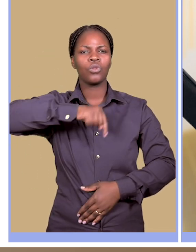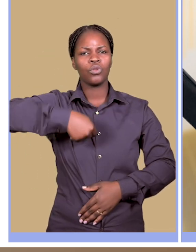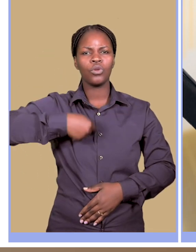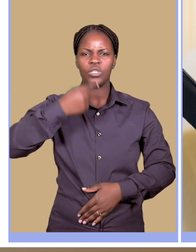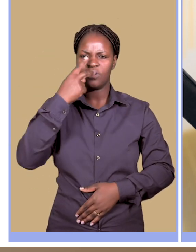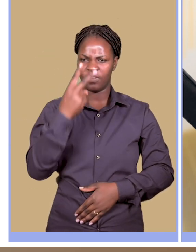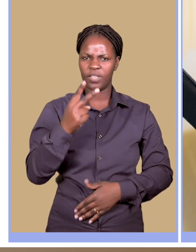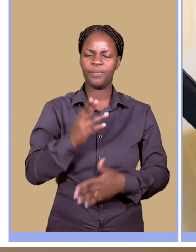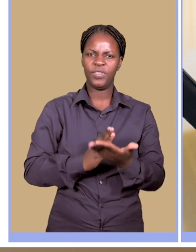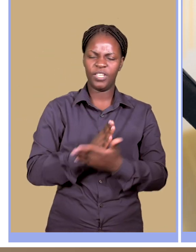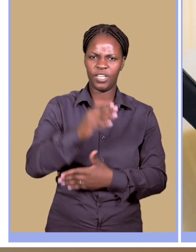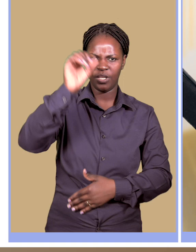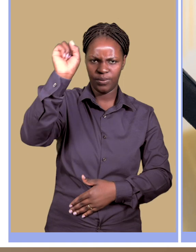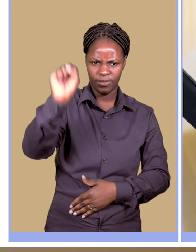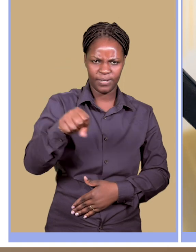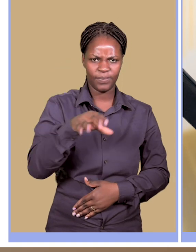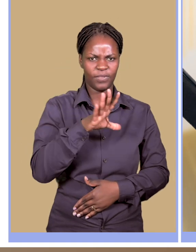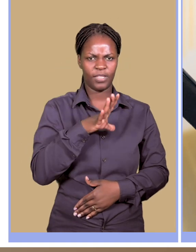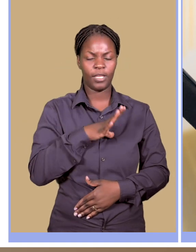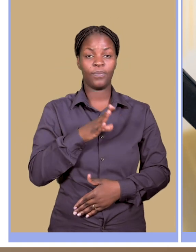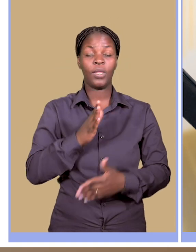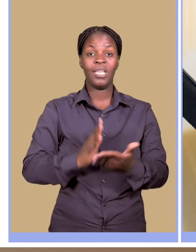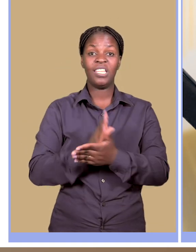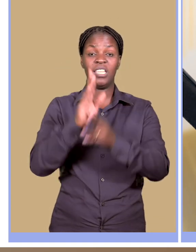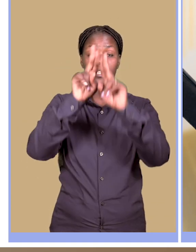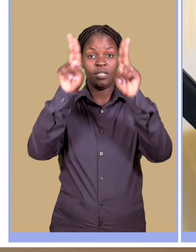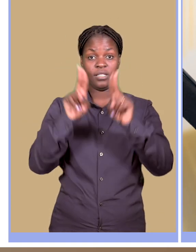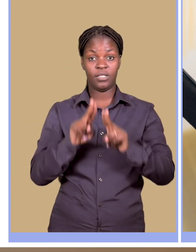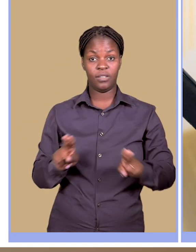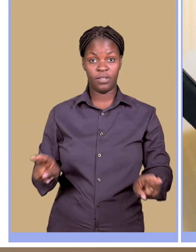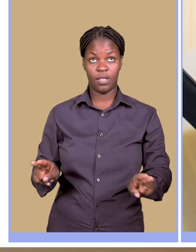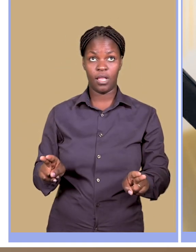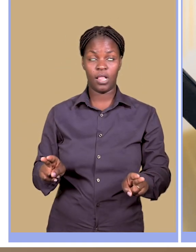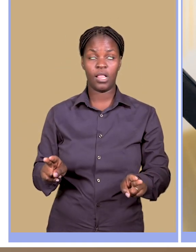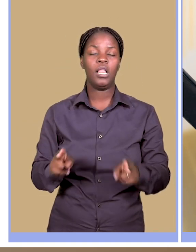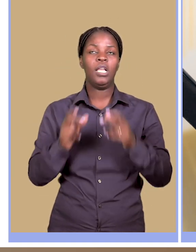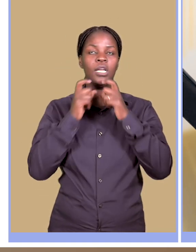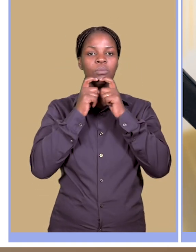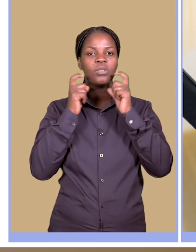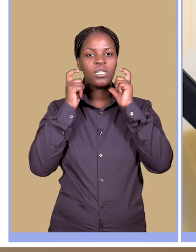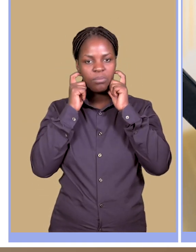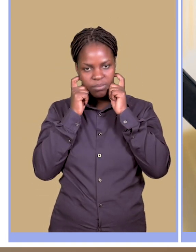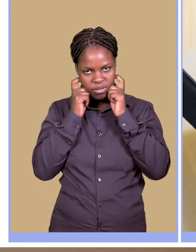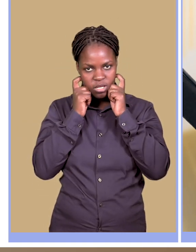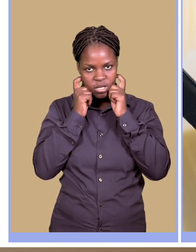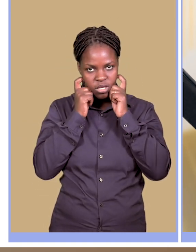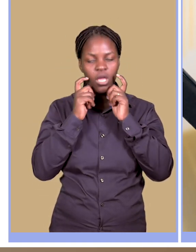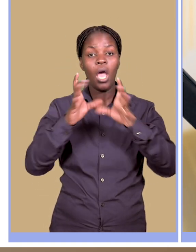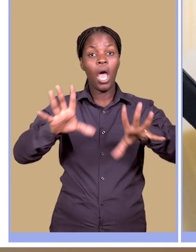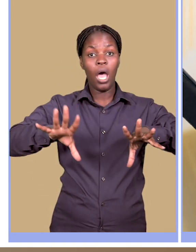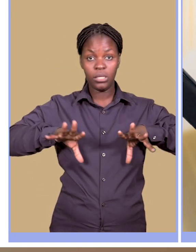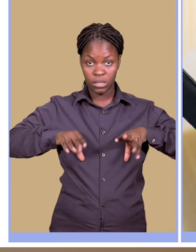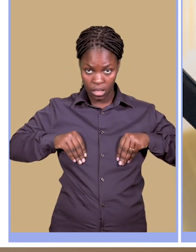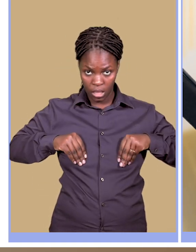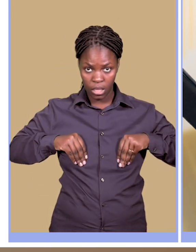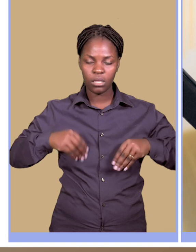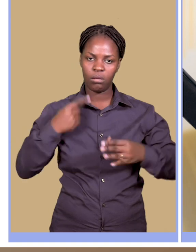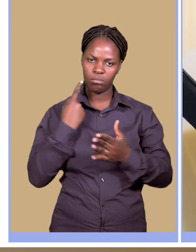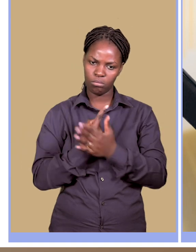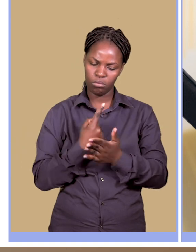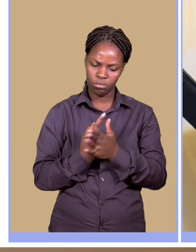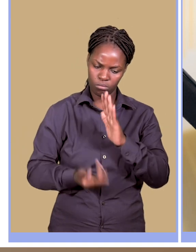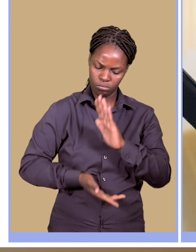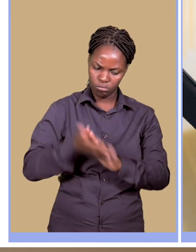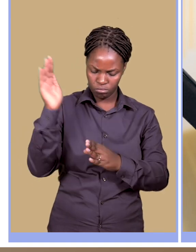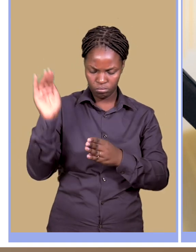que é um direito constitucionalmente estabelecido, é um direito internacional que Moçambique ratifica, então temos que criar condições para cumprir,